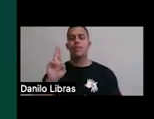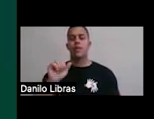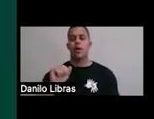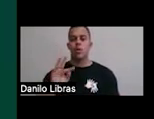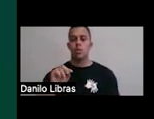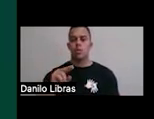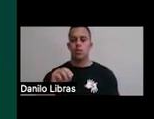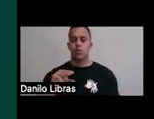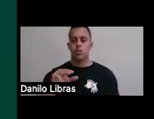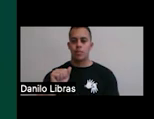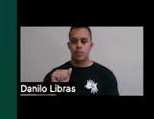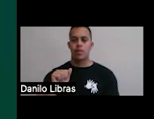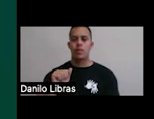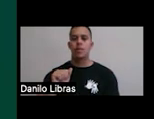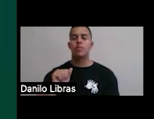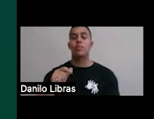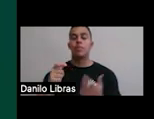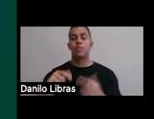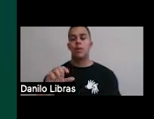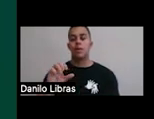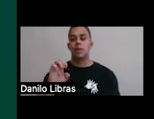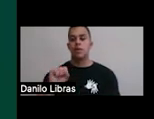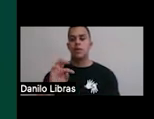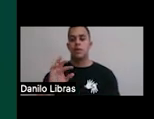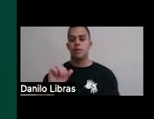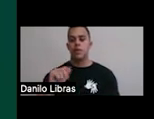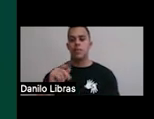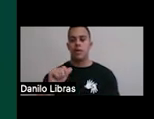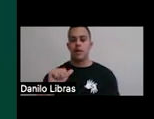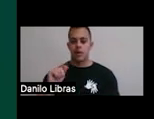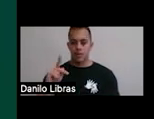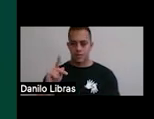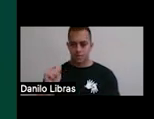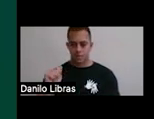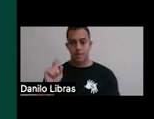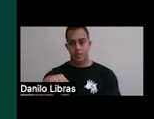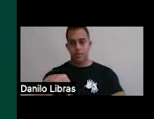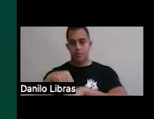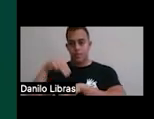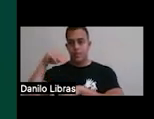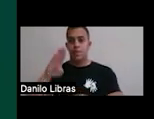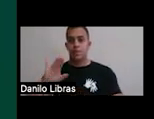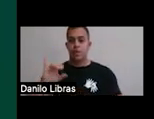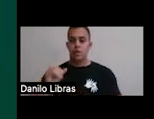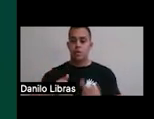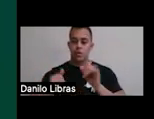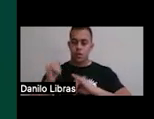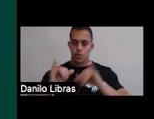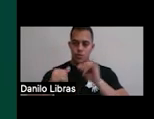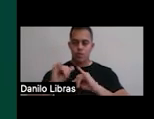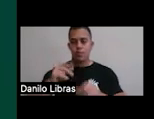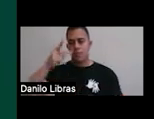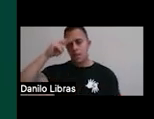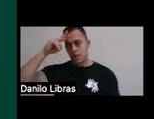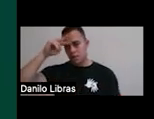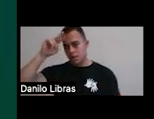de Iztapalapa, Uhum. mestrado em Bioquímica pela Universidade Autônoma do México e